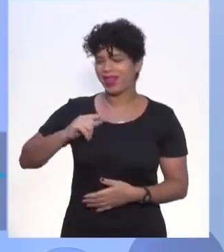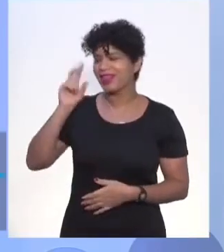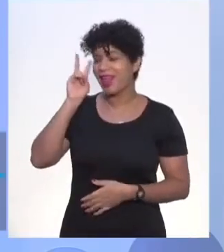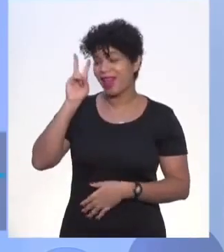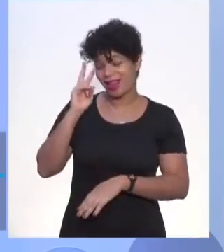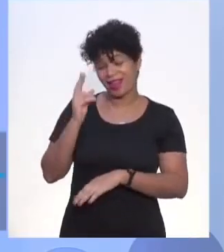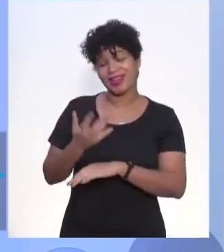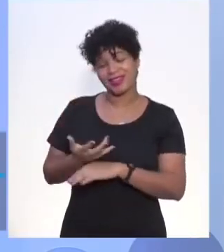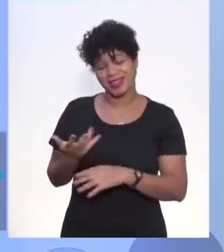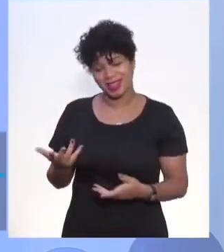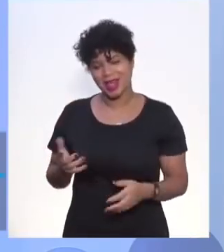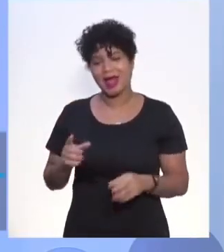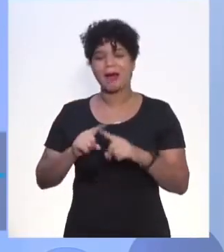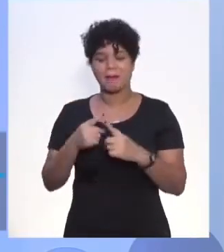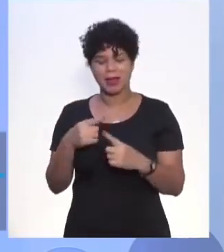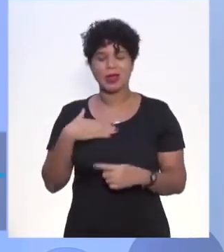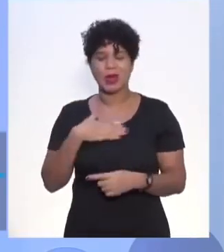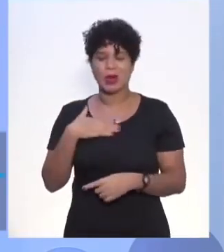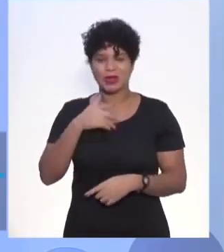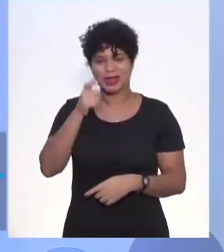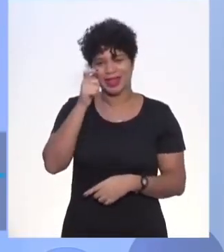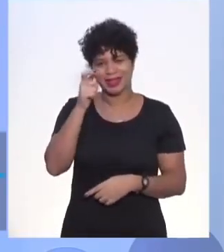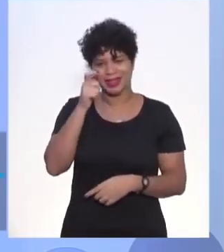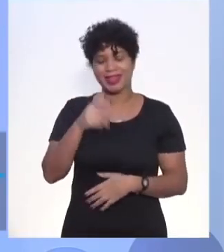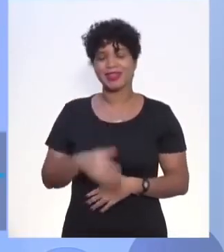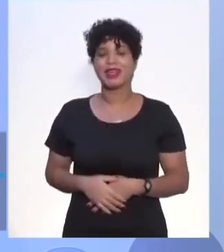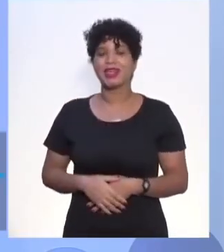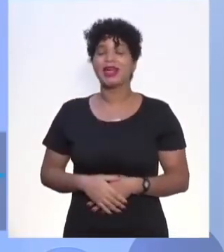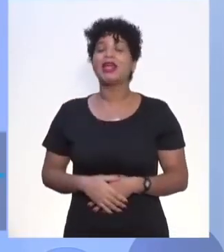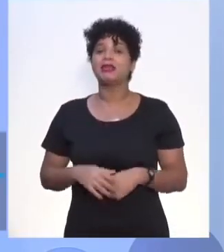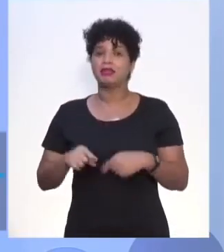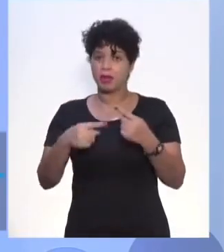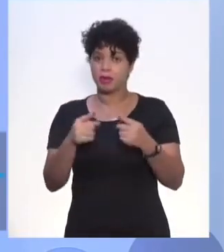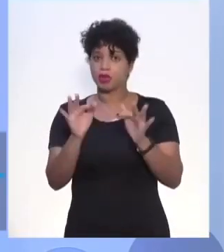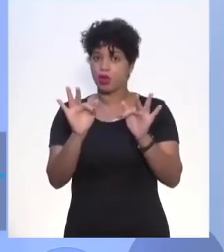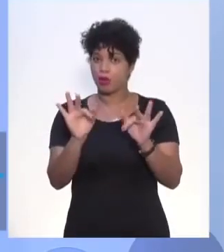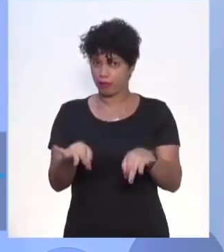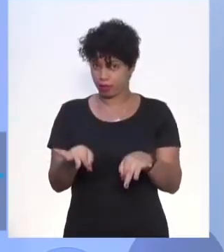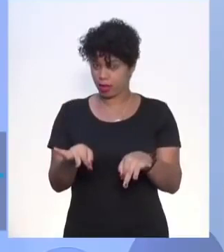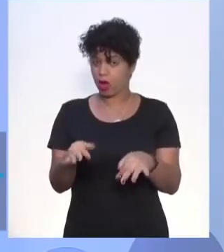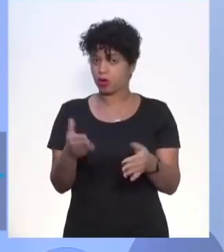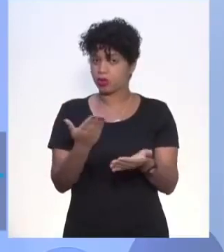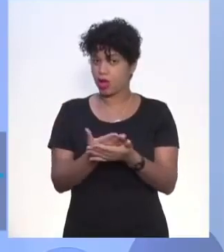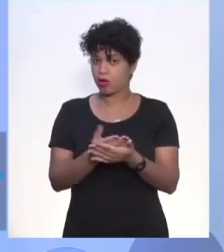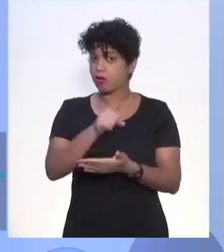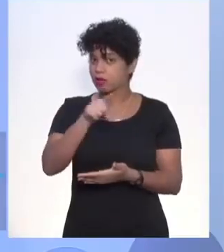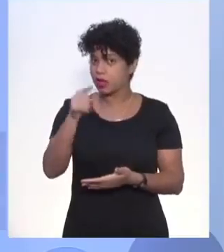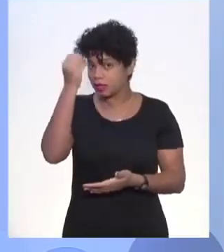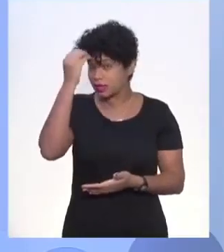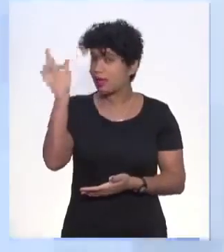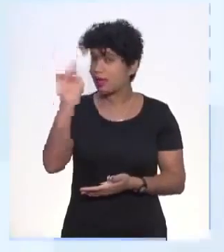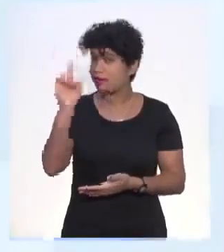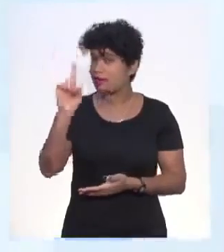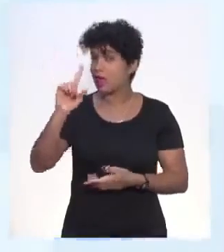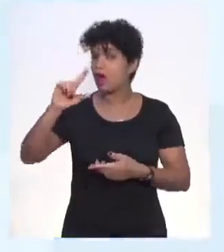deixam de ser aulas muito interessantes. No final da aula, você avalia a aula de hoje